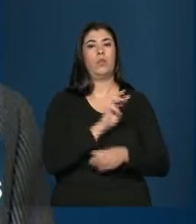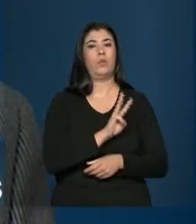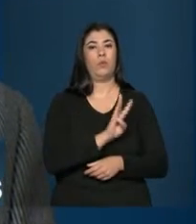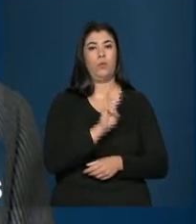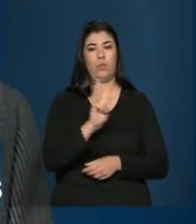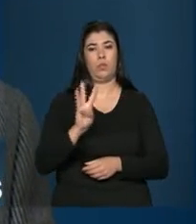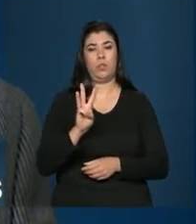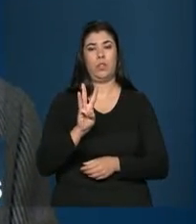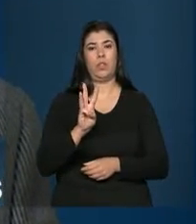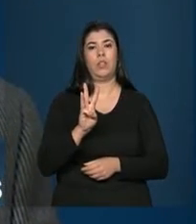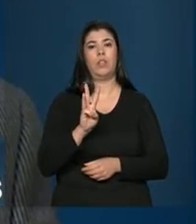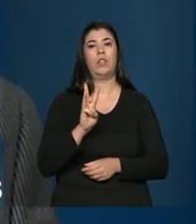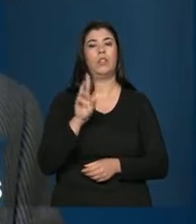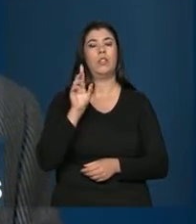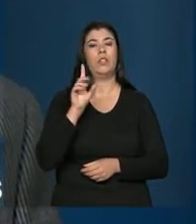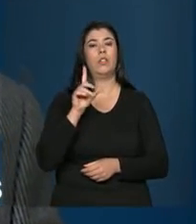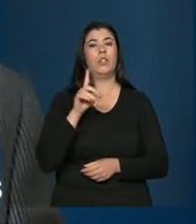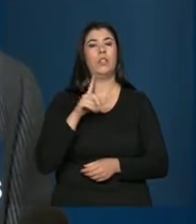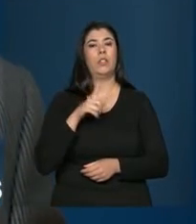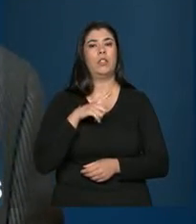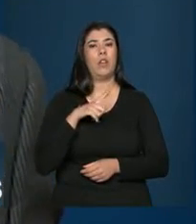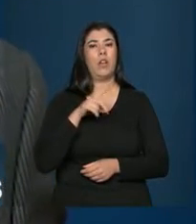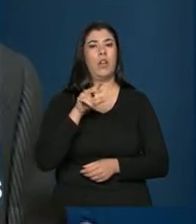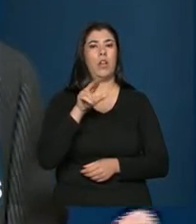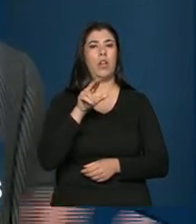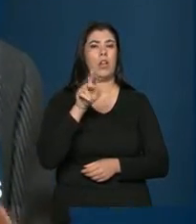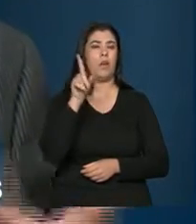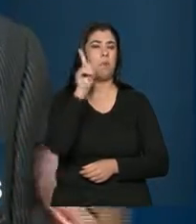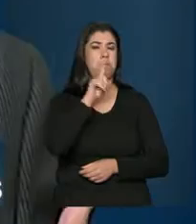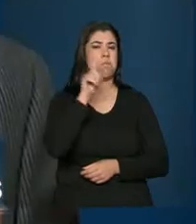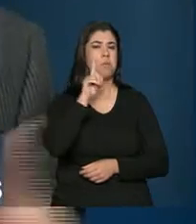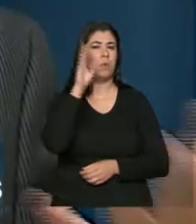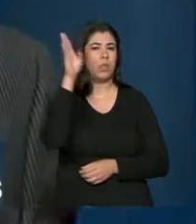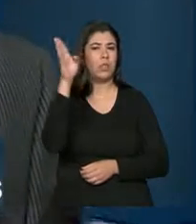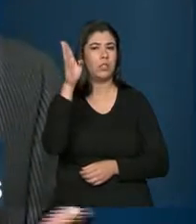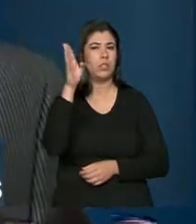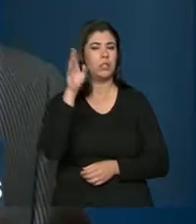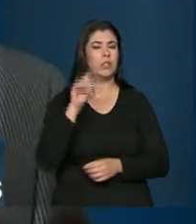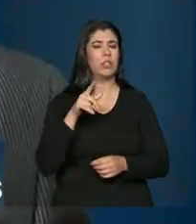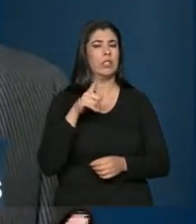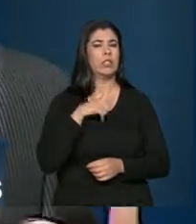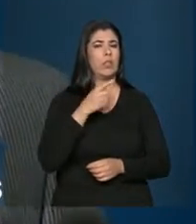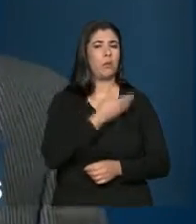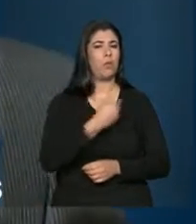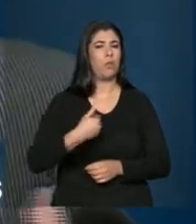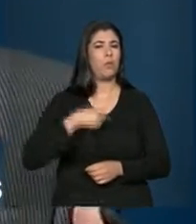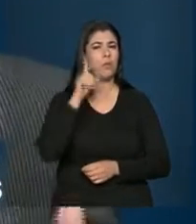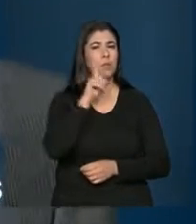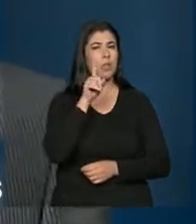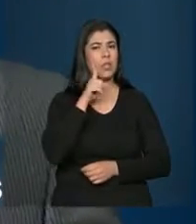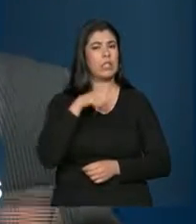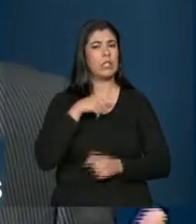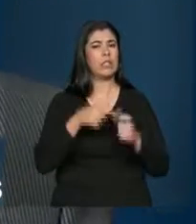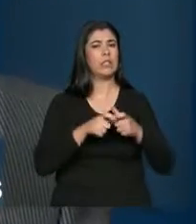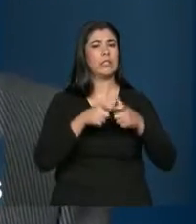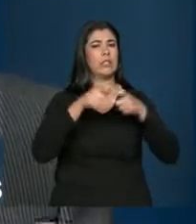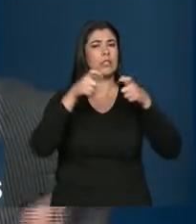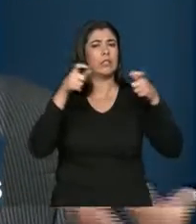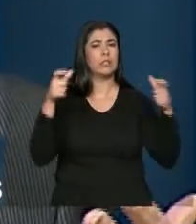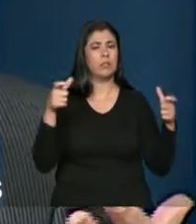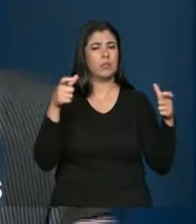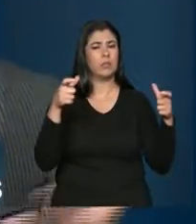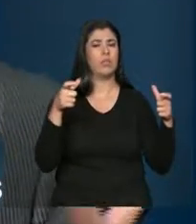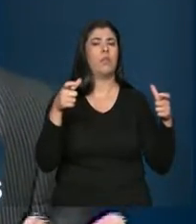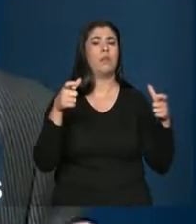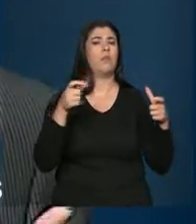site do state.gov. Então, aí eles fazem essas estimativas, porque não tem um crescimento de um